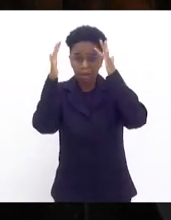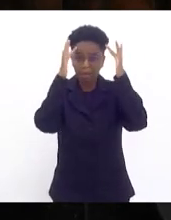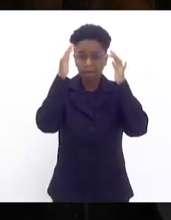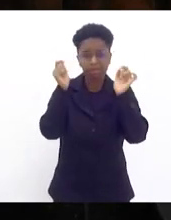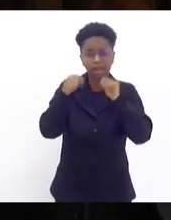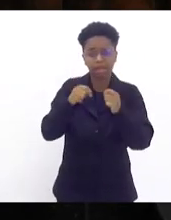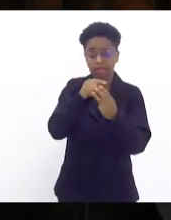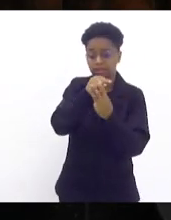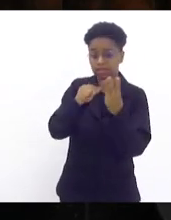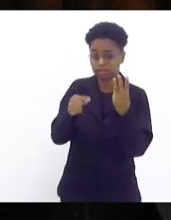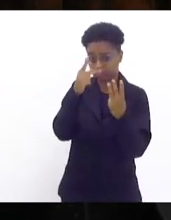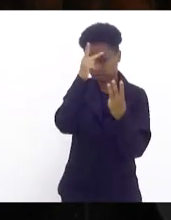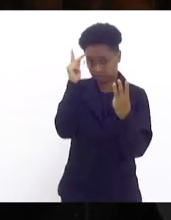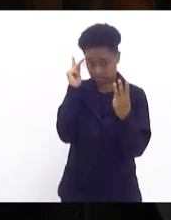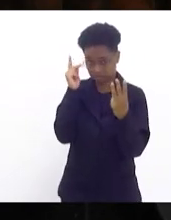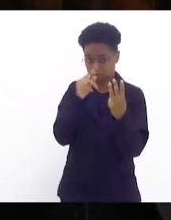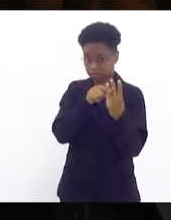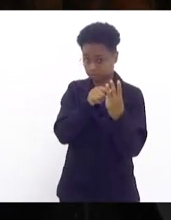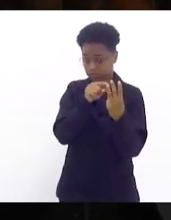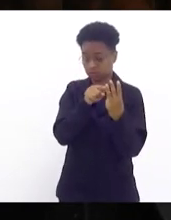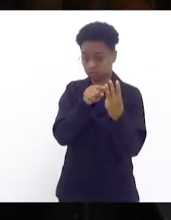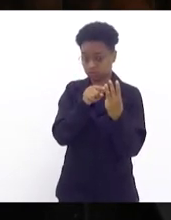três pessoas indicadas